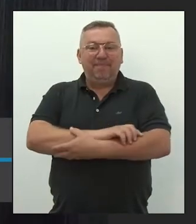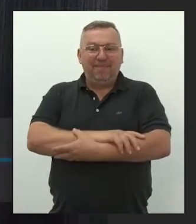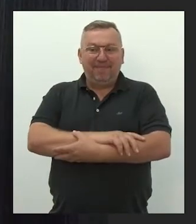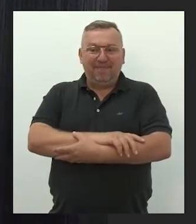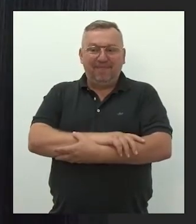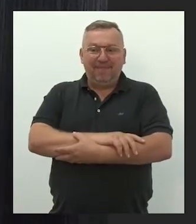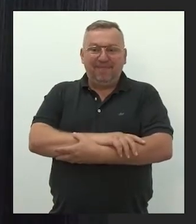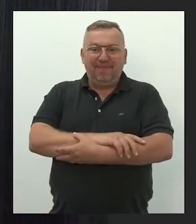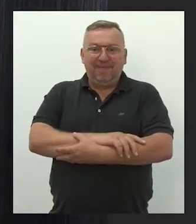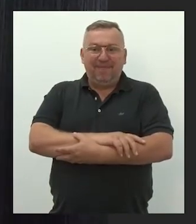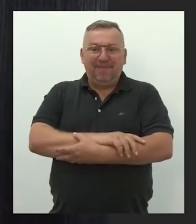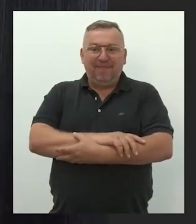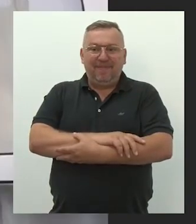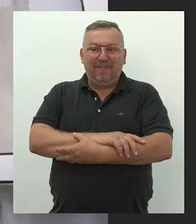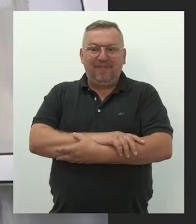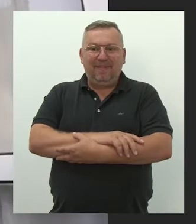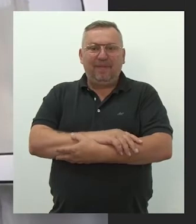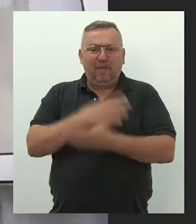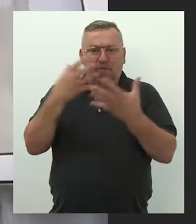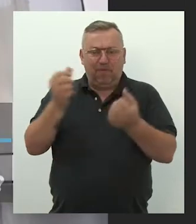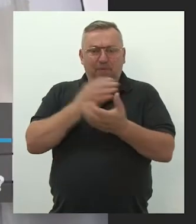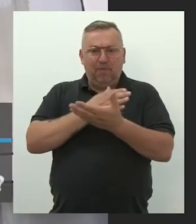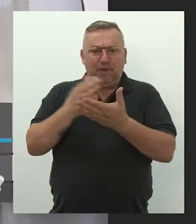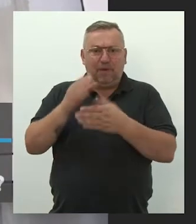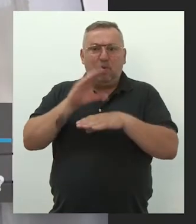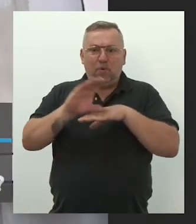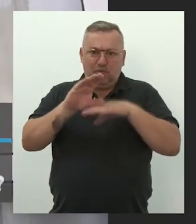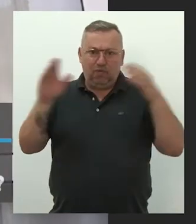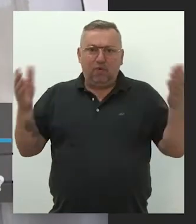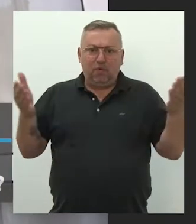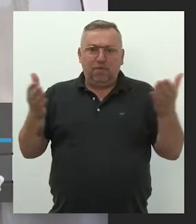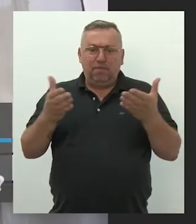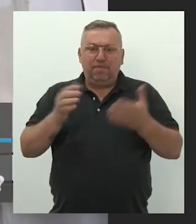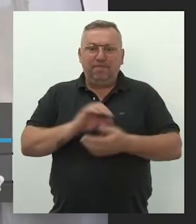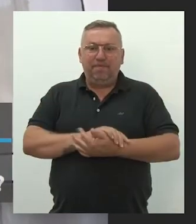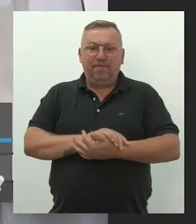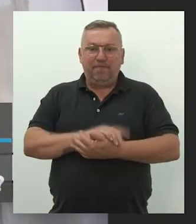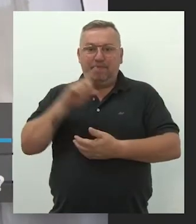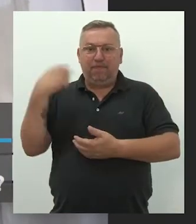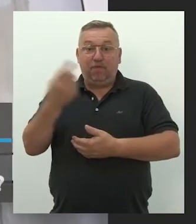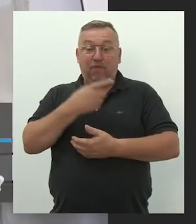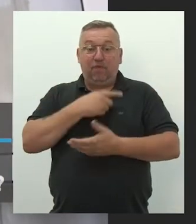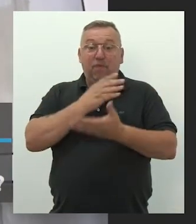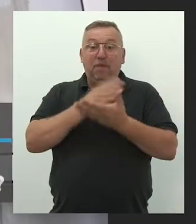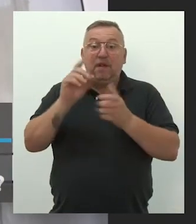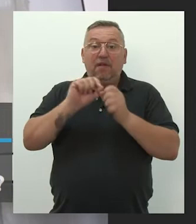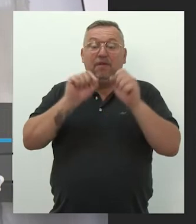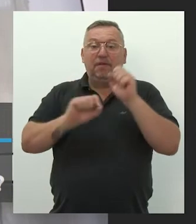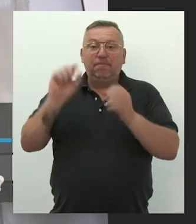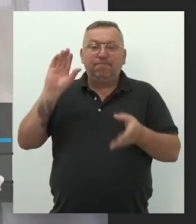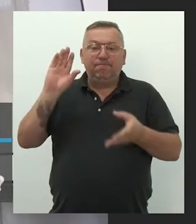Isso mesmo, Renan. Bom, então vamos começar a nossa formação de hoje. Nós vamos começar fazendo uma